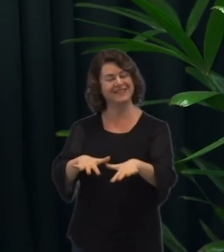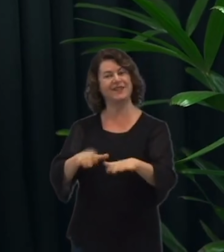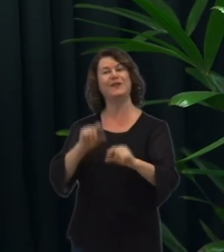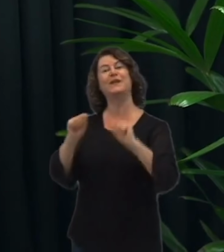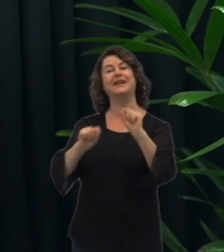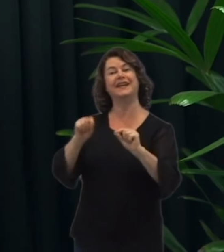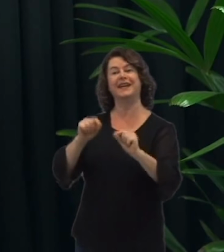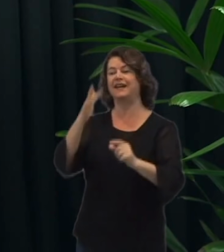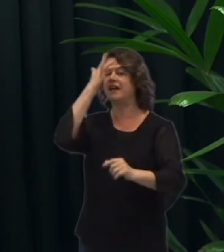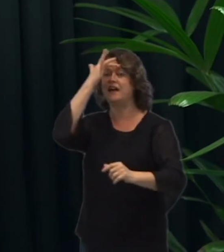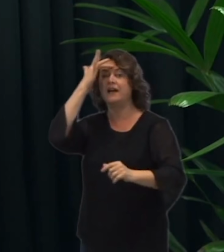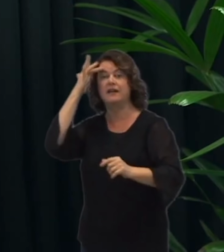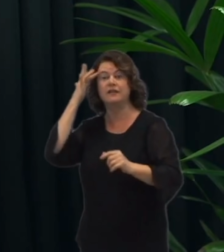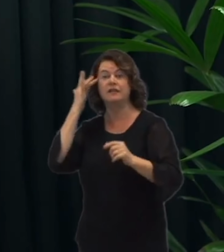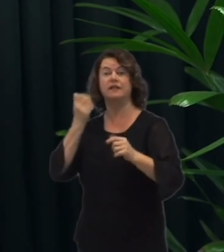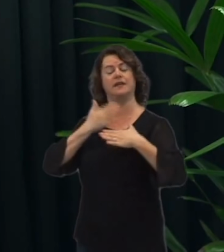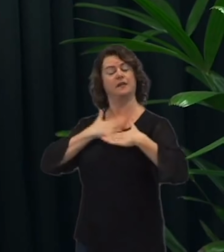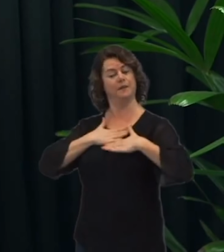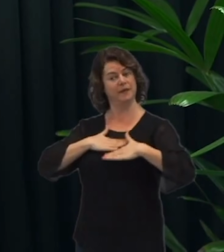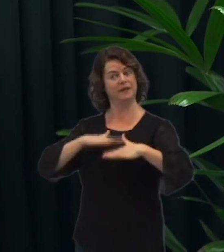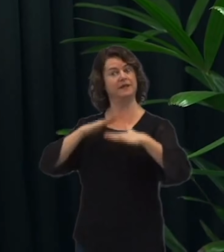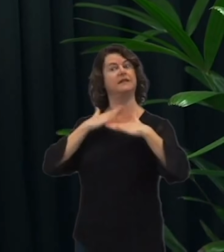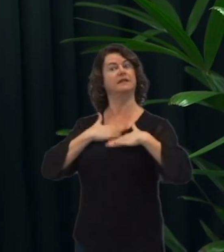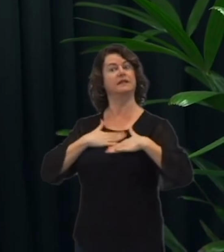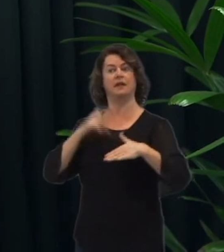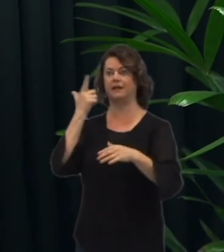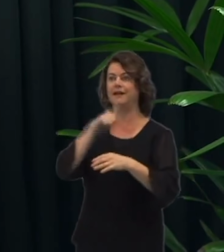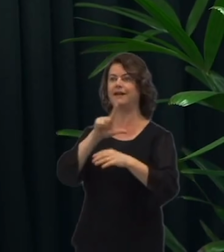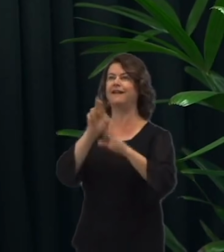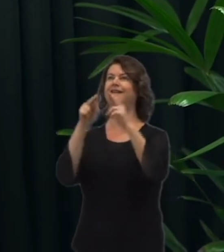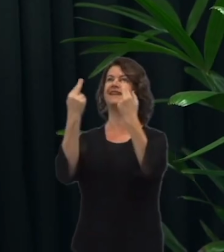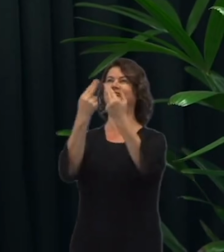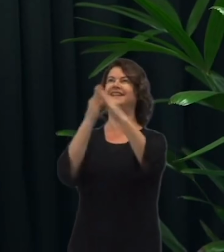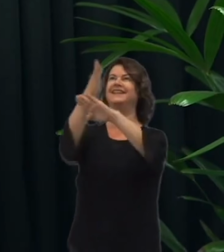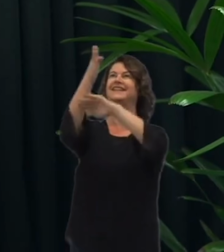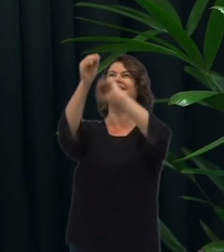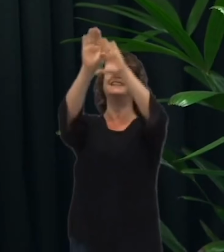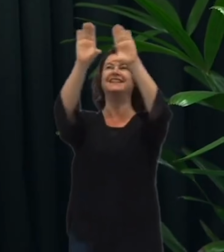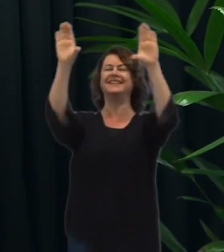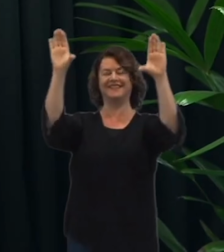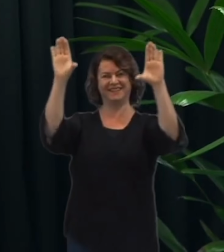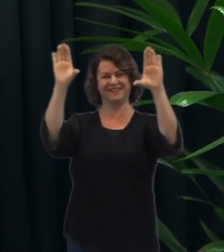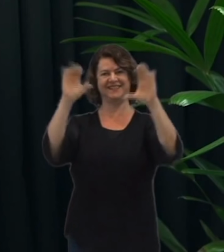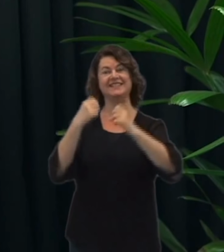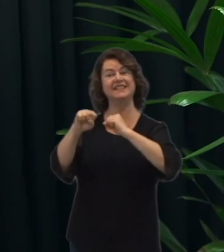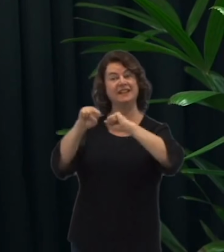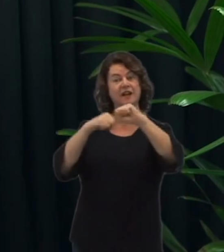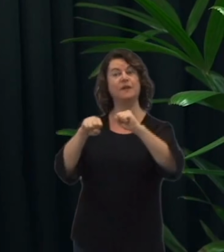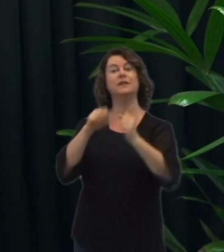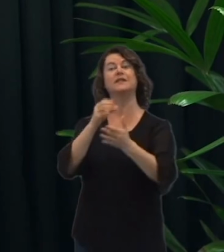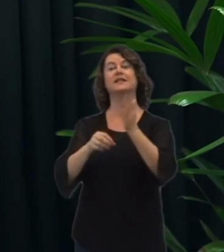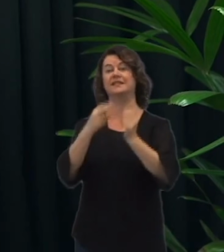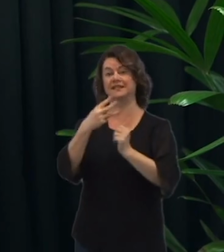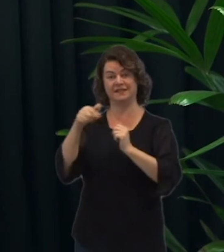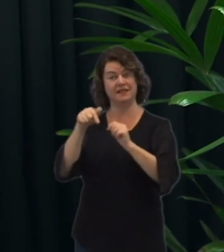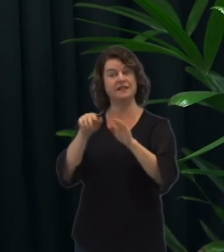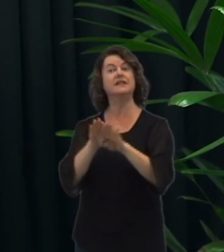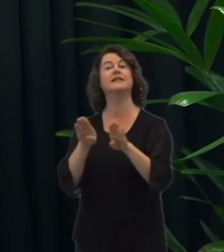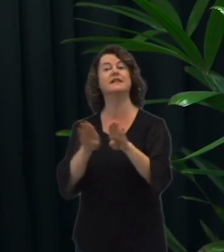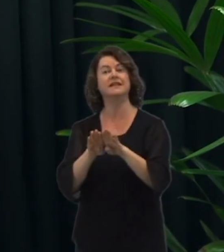bem-aventurados são os mansos, porque herdarão o reino dos céus. Em Salmos 37, nós também encontramos Davi falar